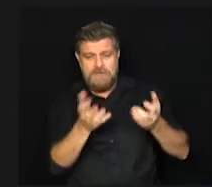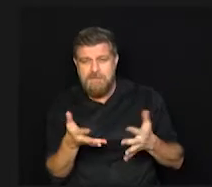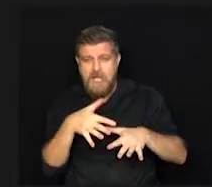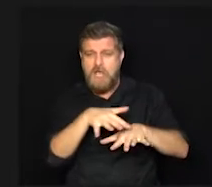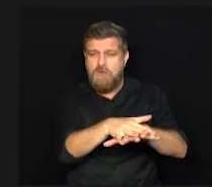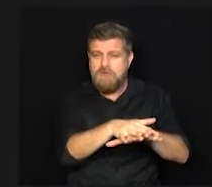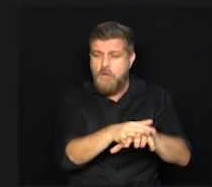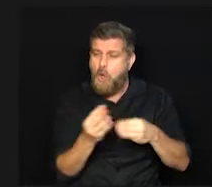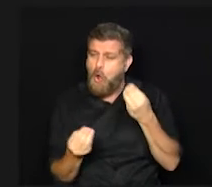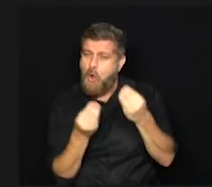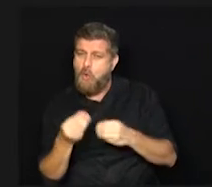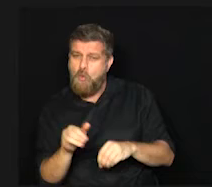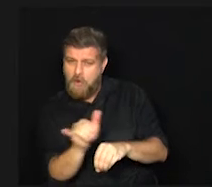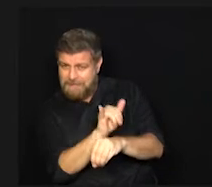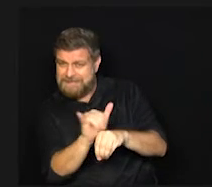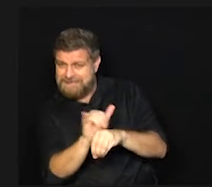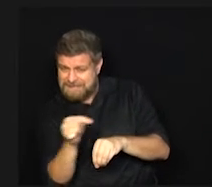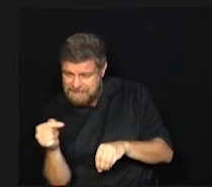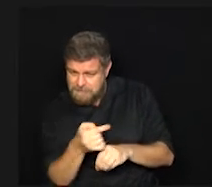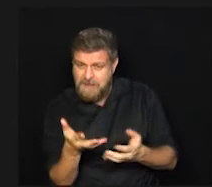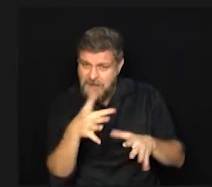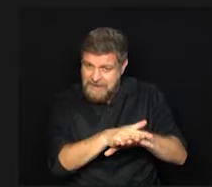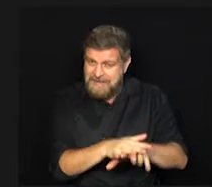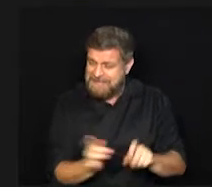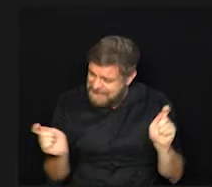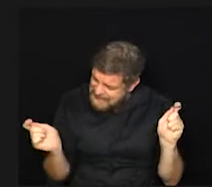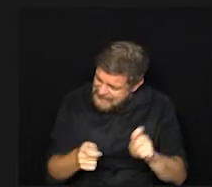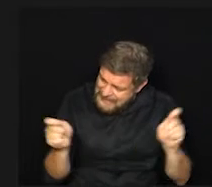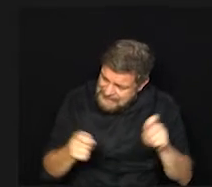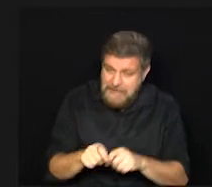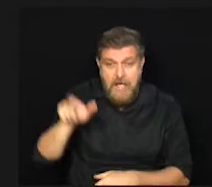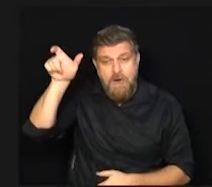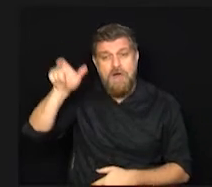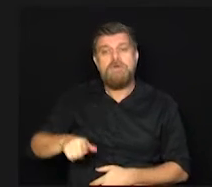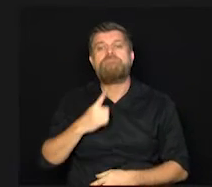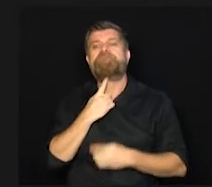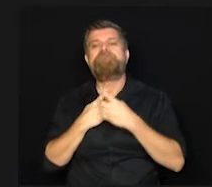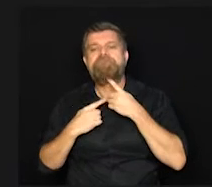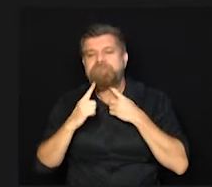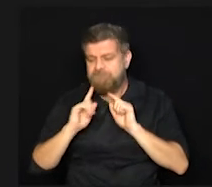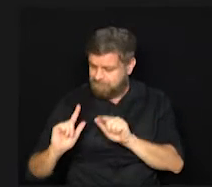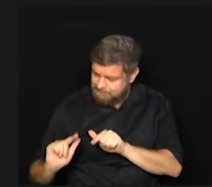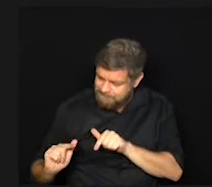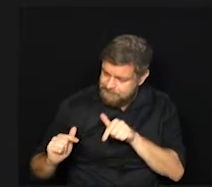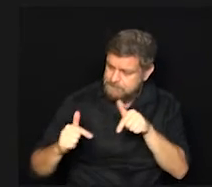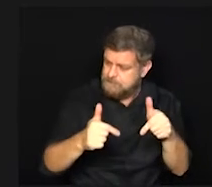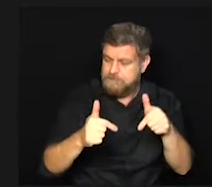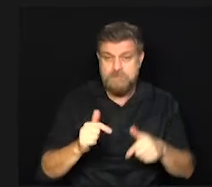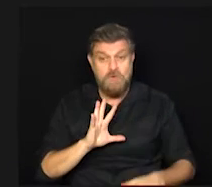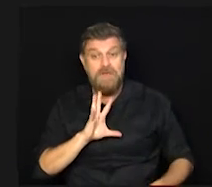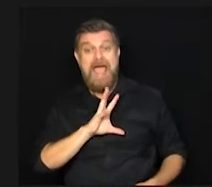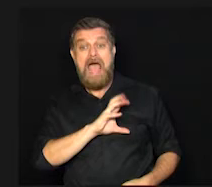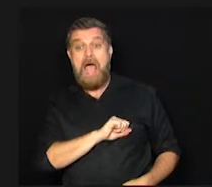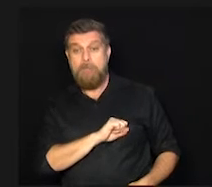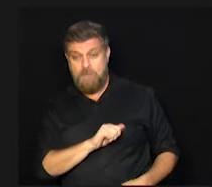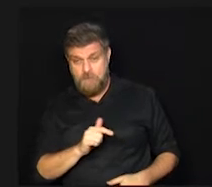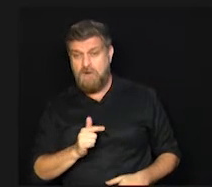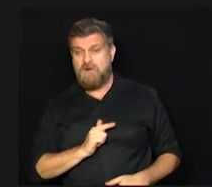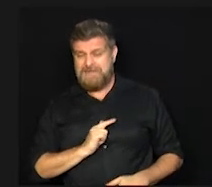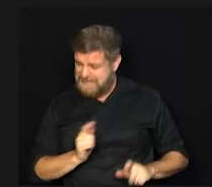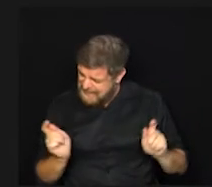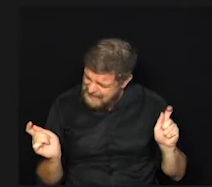dá para fazer inclusão porque dá, quando você quer, quando você tem disponibilidade, quando você tem amor à causa, dá, né?